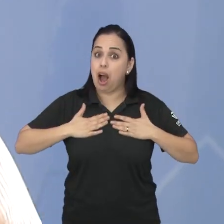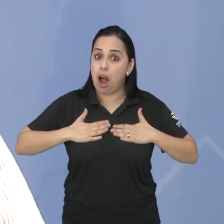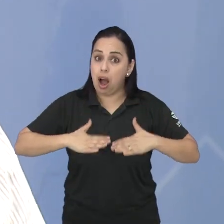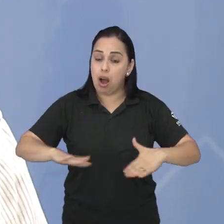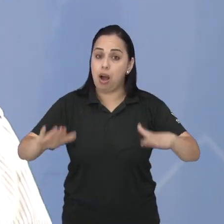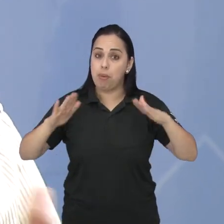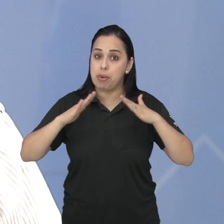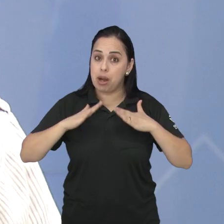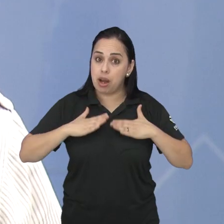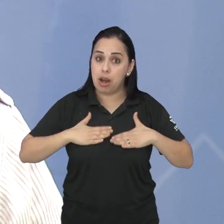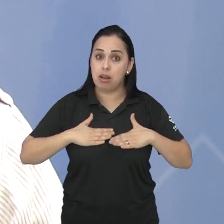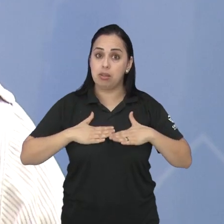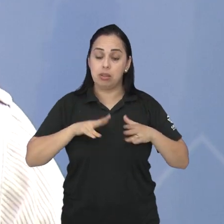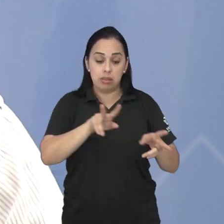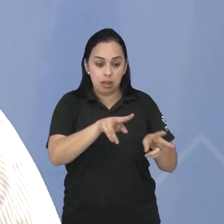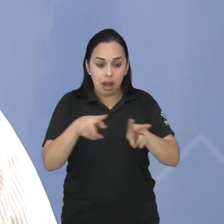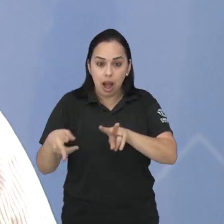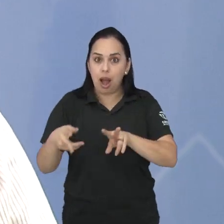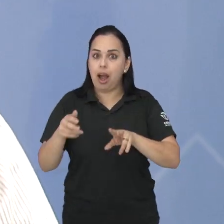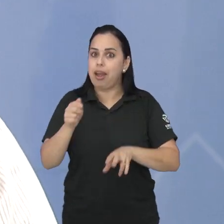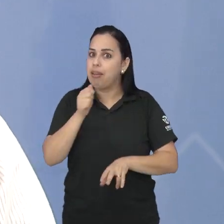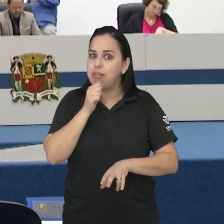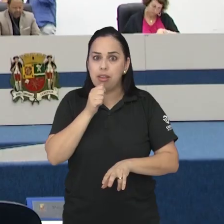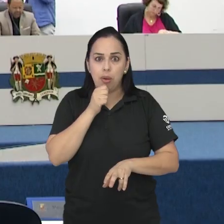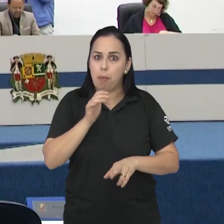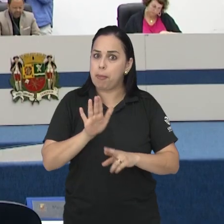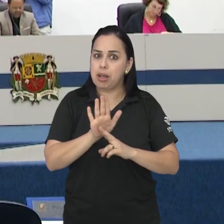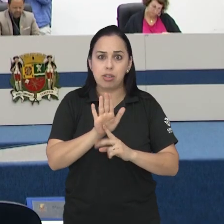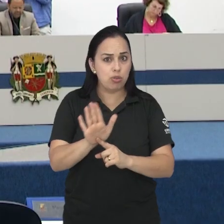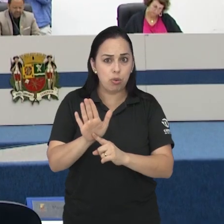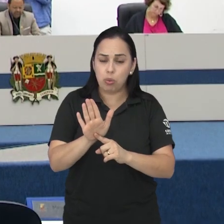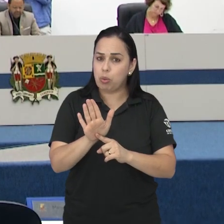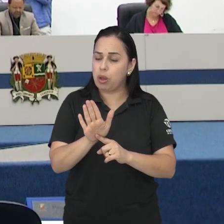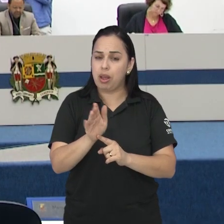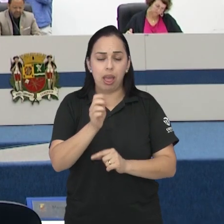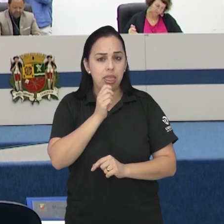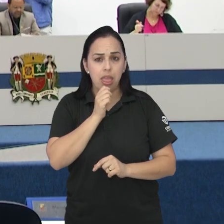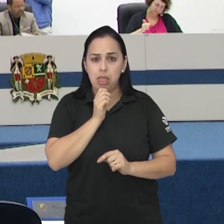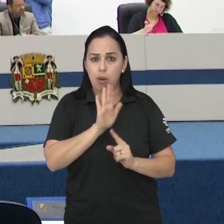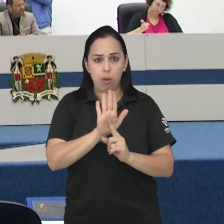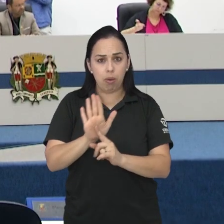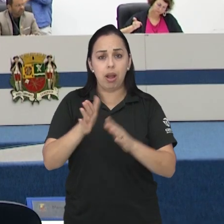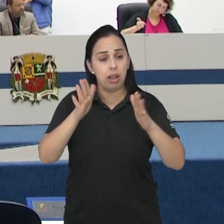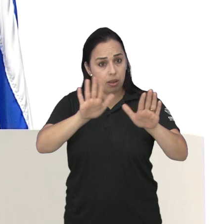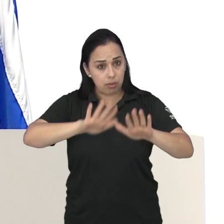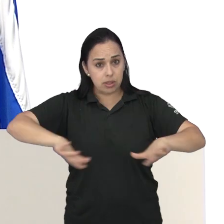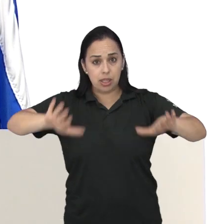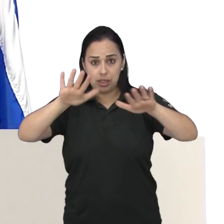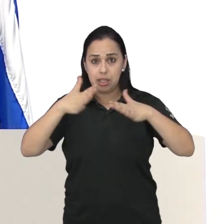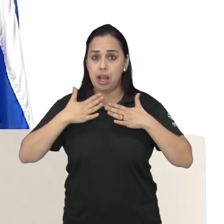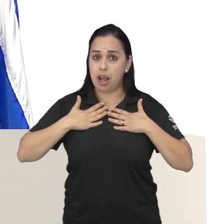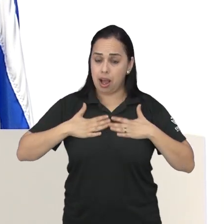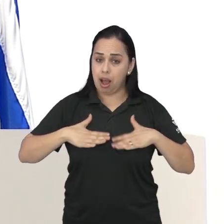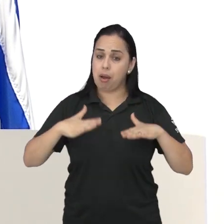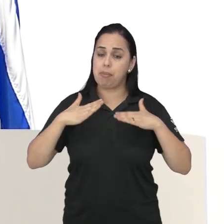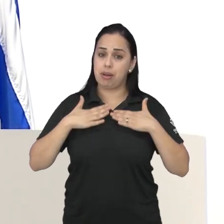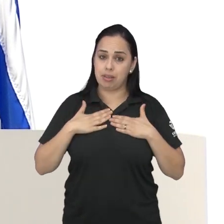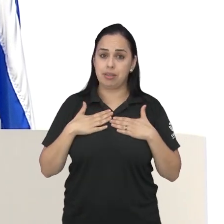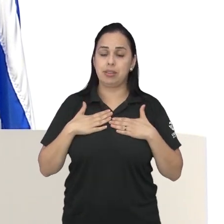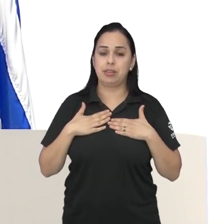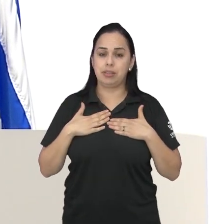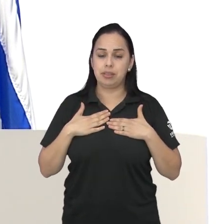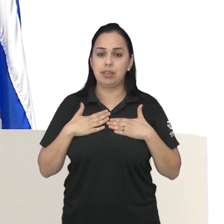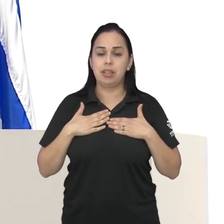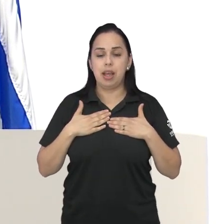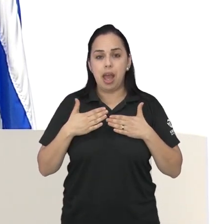população sobre o projeto de concessão do mercado municipal, o qual ainda não foi apresentado. De acordo com o